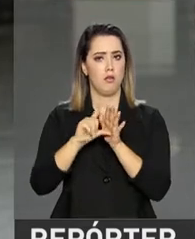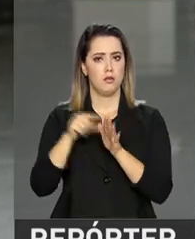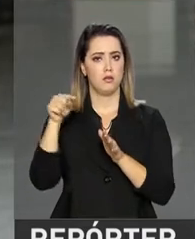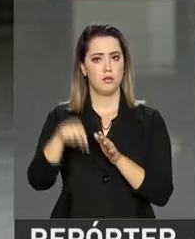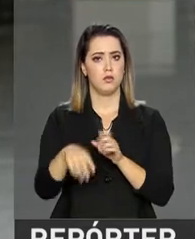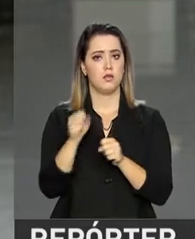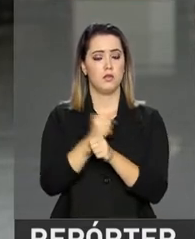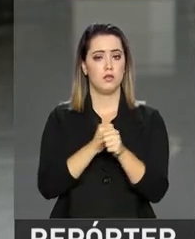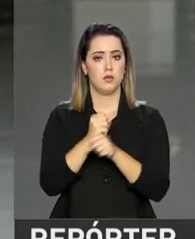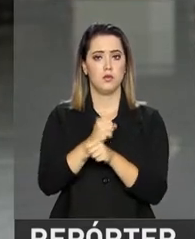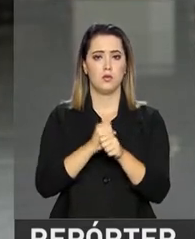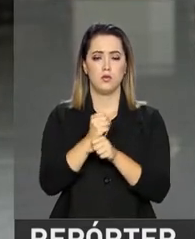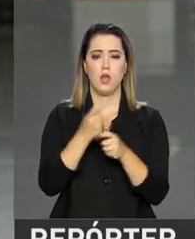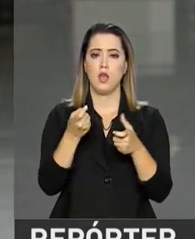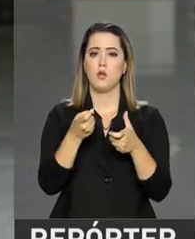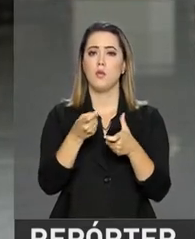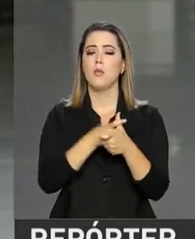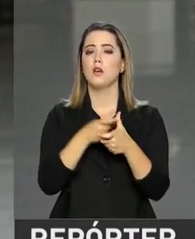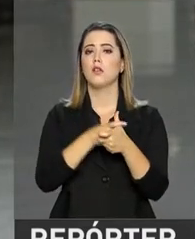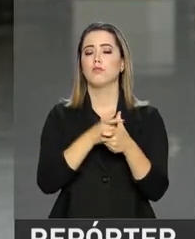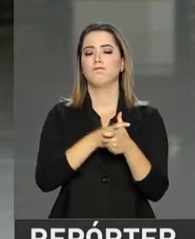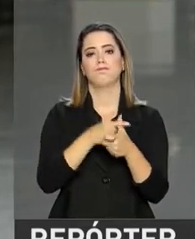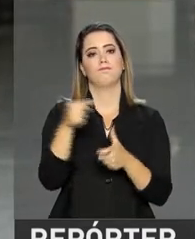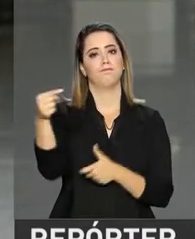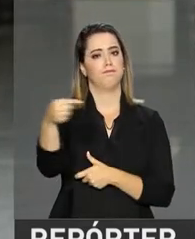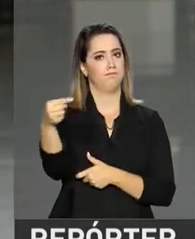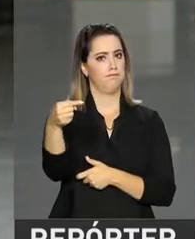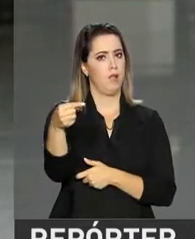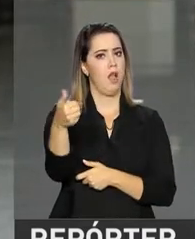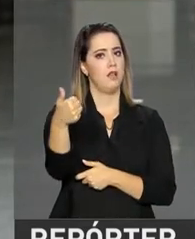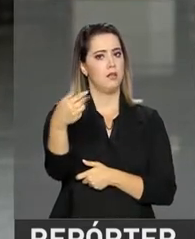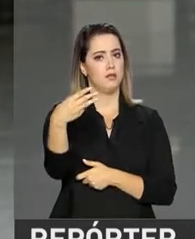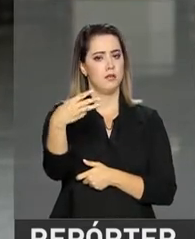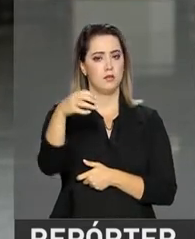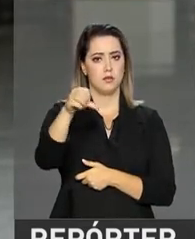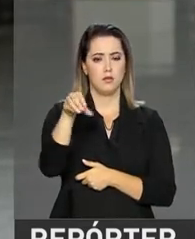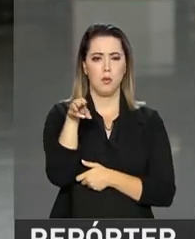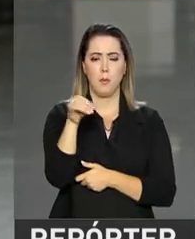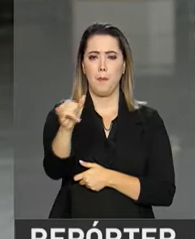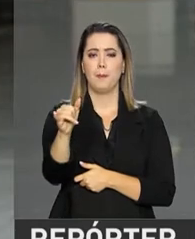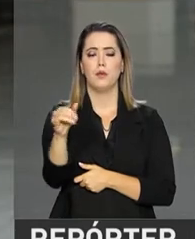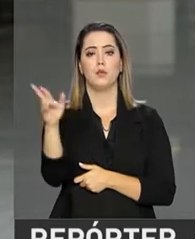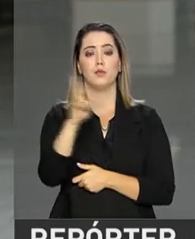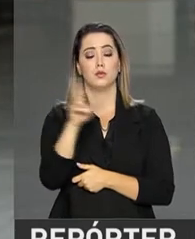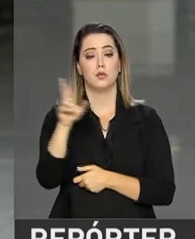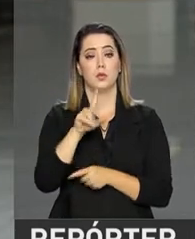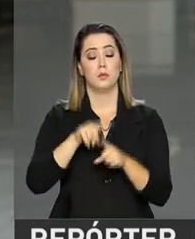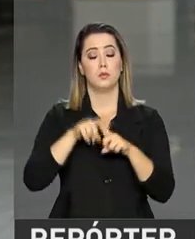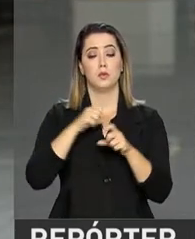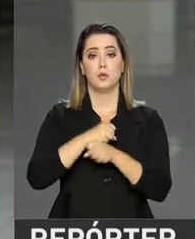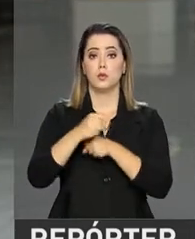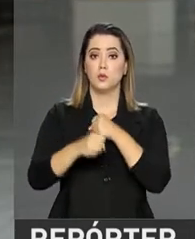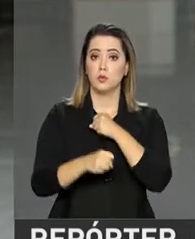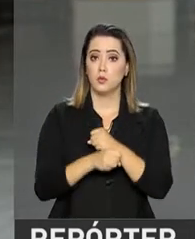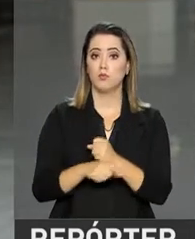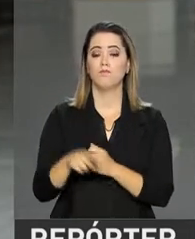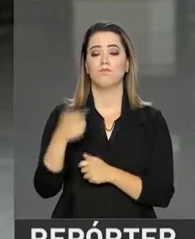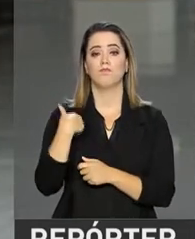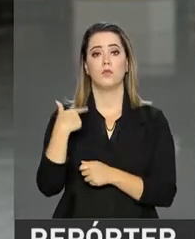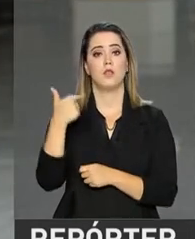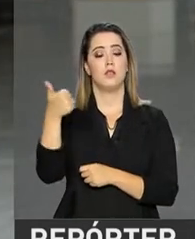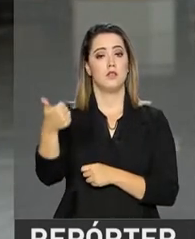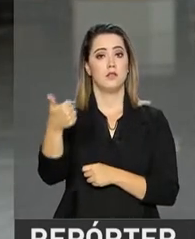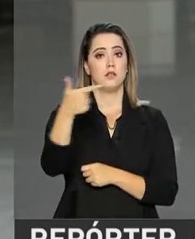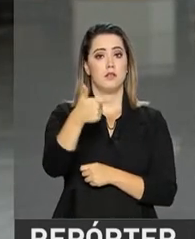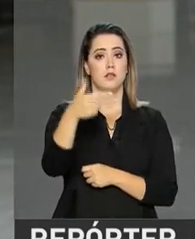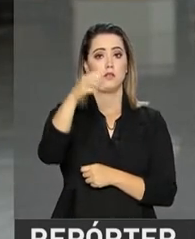este ano era um déficit de 139 bilhões de reais já para o ano que vem o déficit chegaria a 129